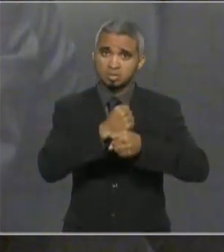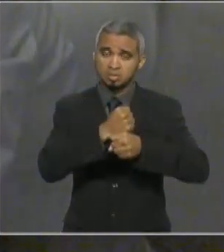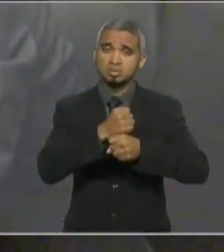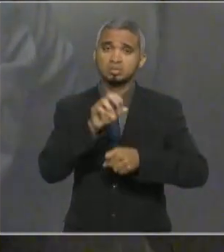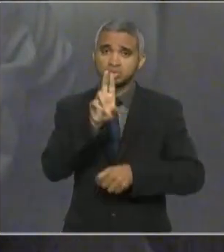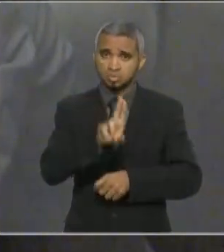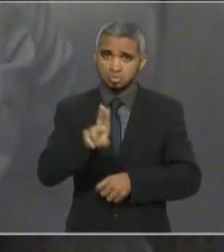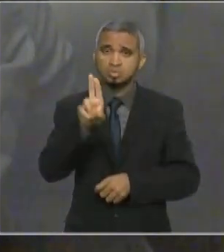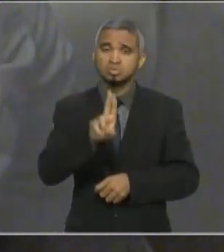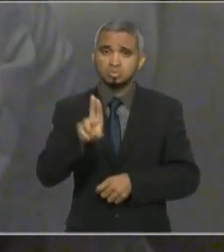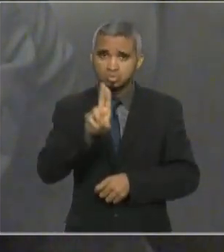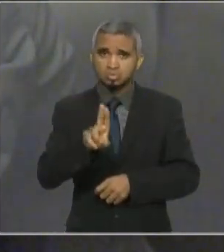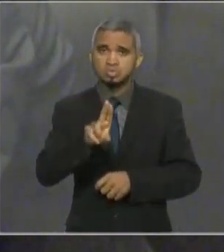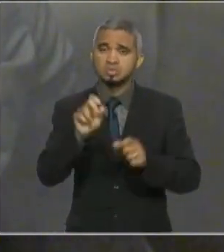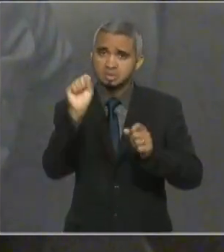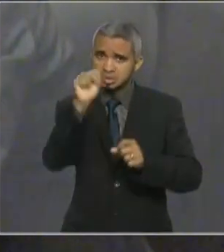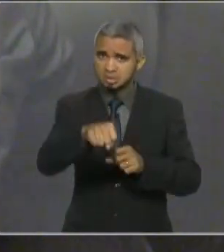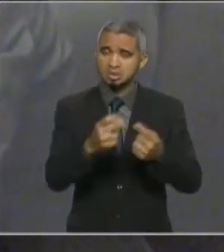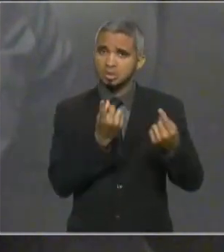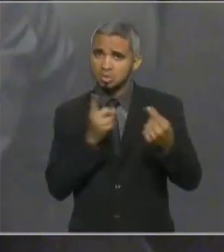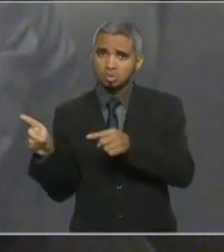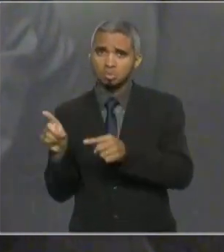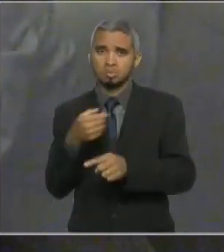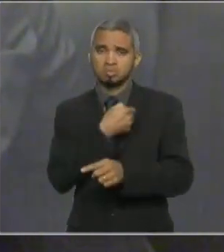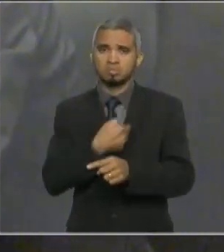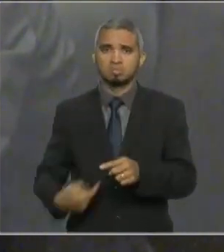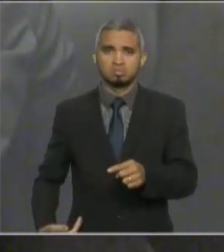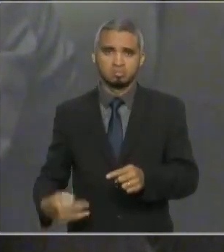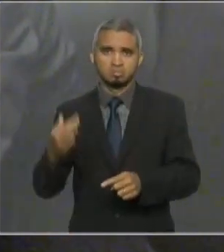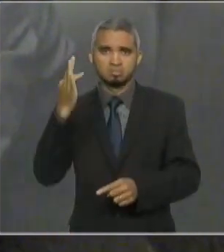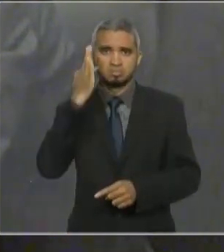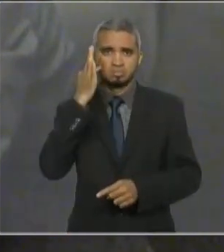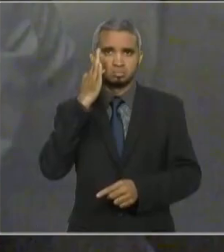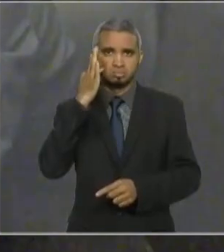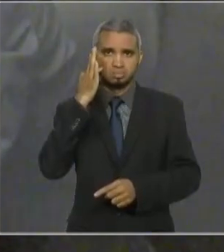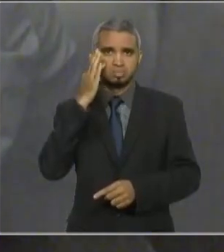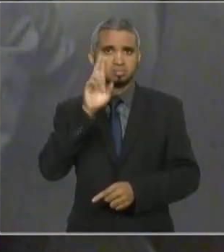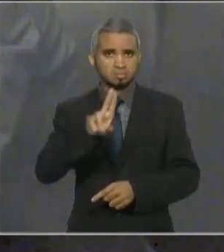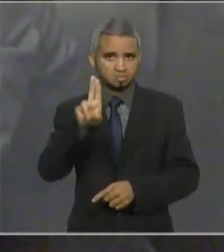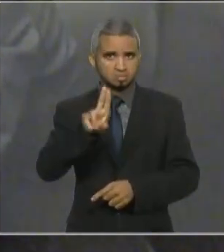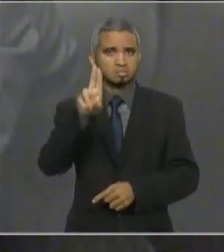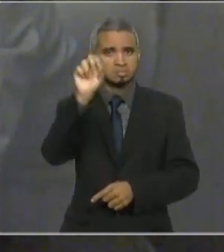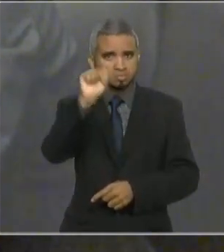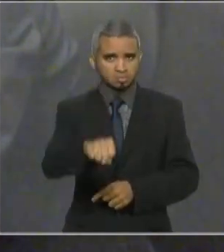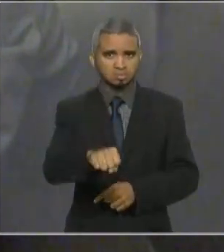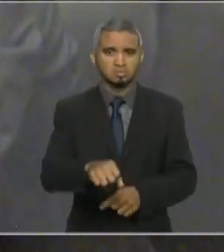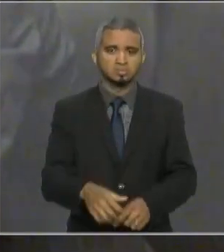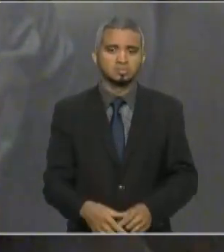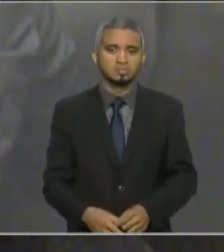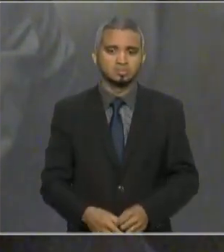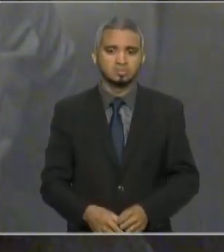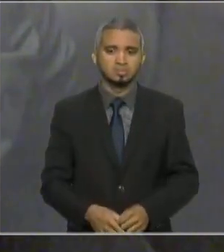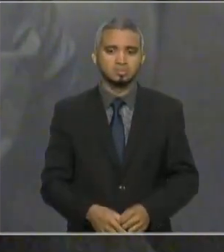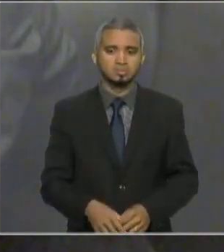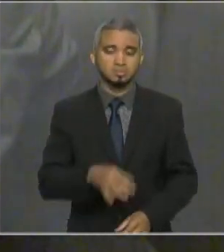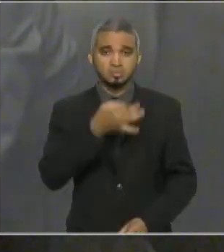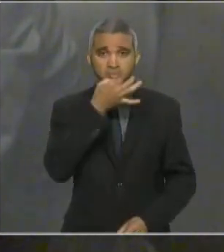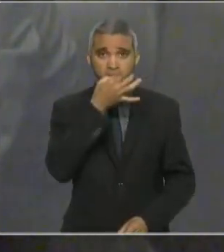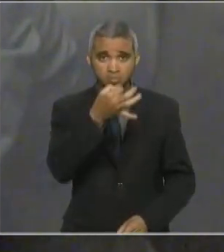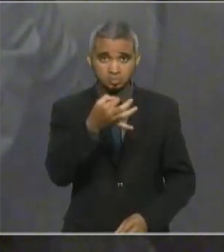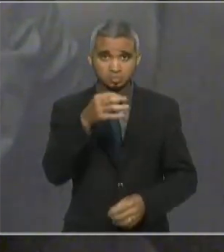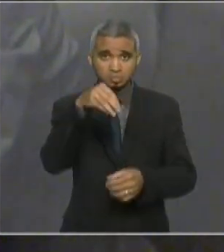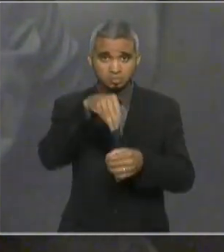nesse mandato do presidente Tiago Brantes contra o governo do Estado. Eu acho que dentro da OAB se levou